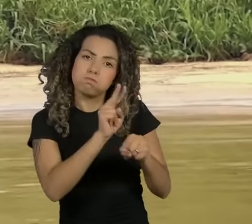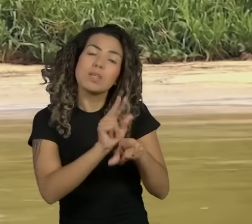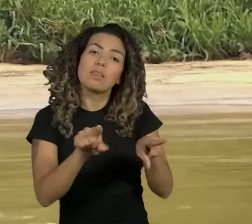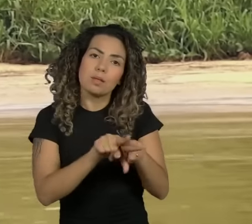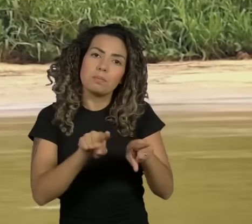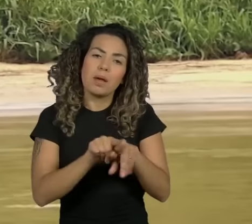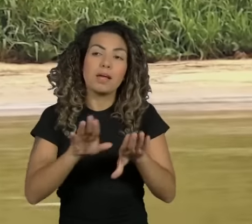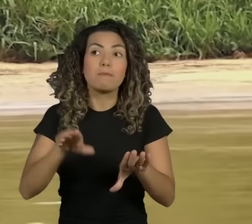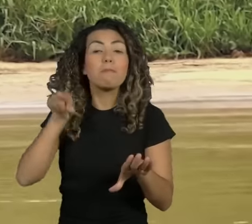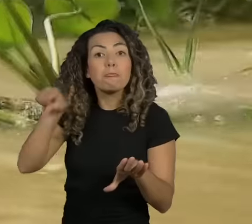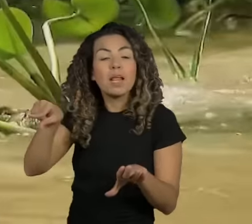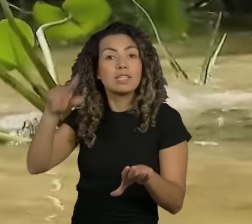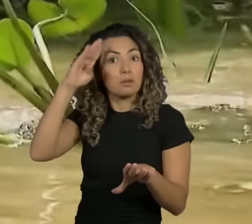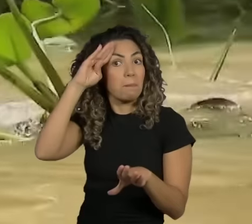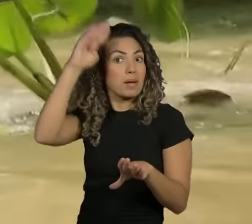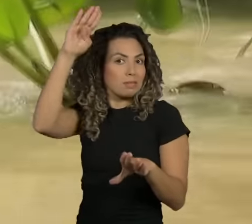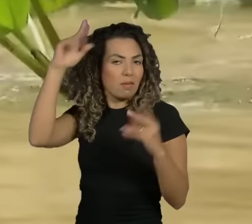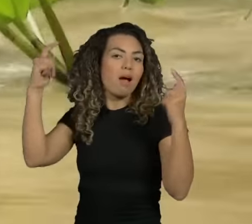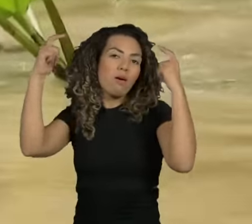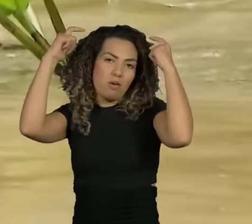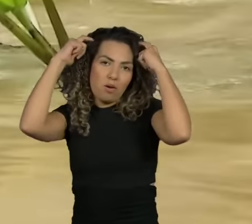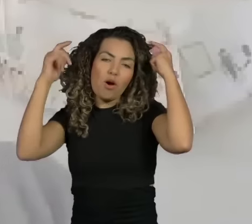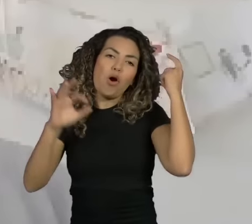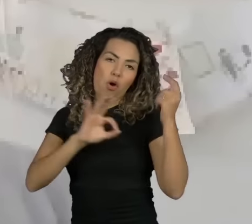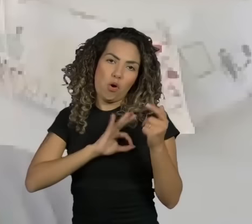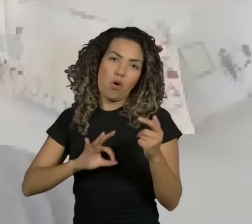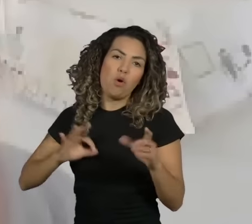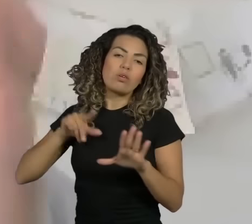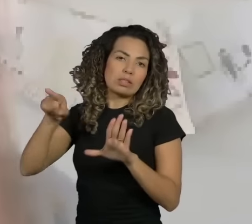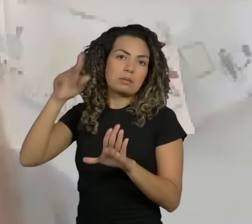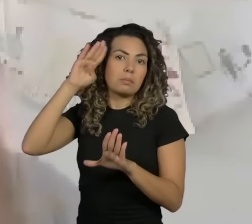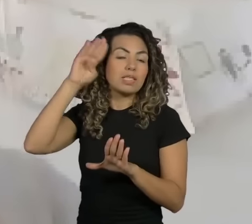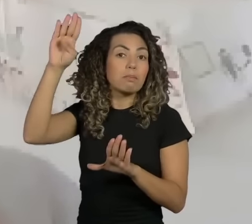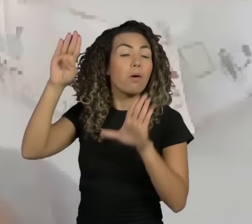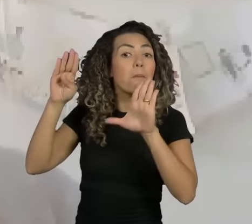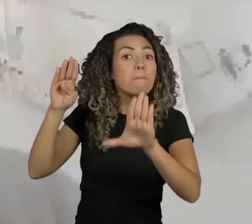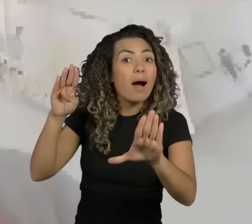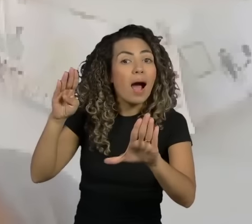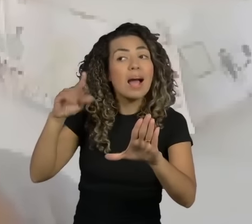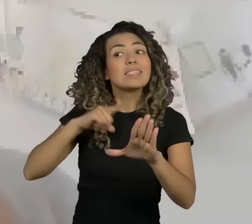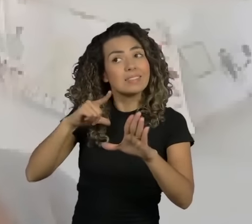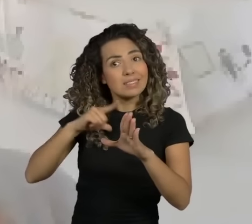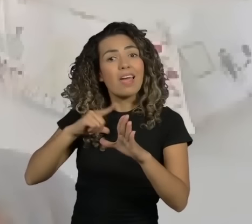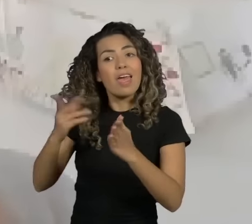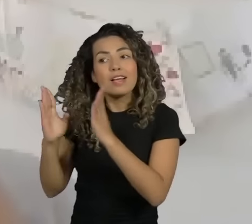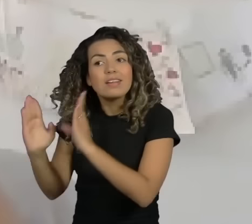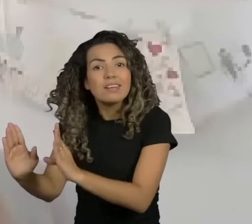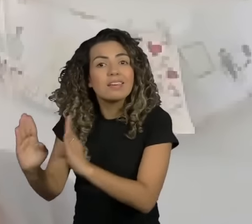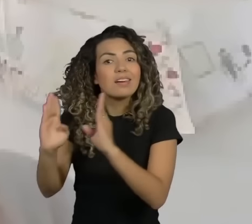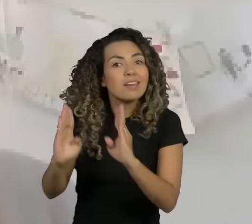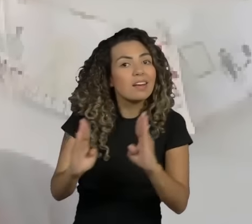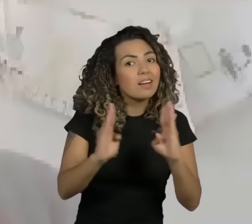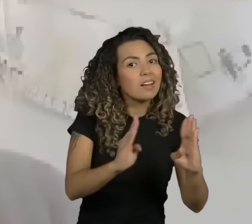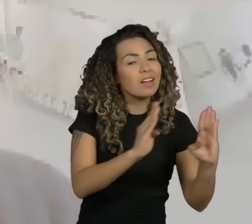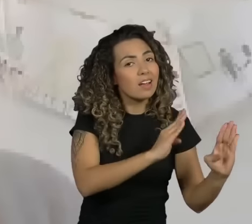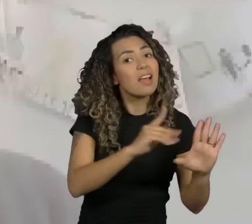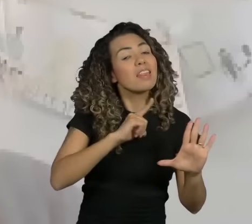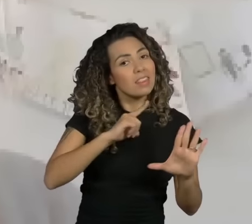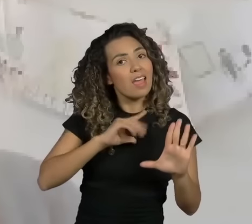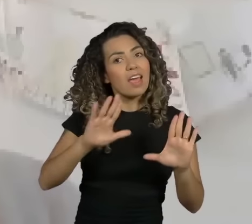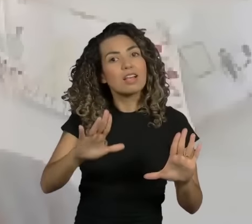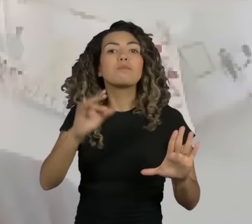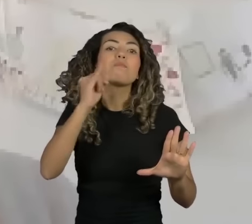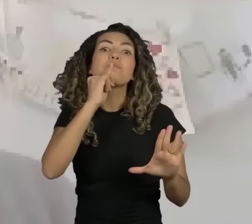pintada como a nossa espécie bandeira, né, como a gente chama, mas pensando que tem todo um controle da população, tanto